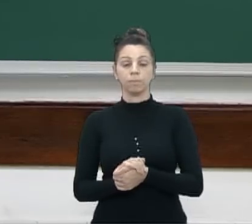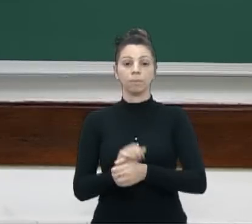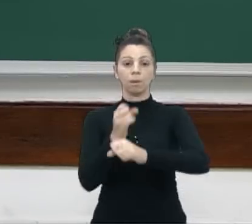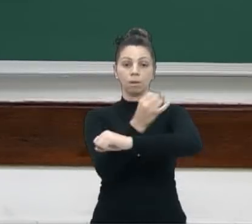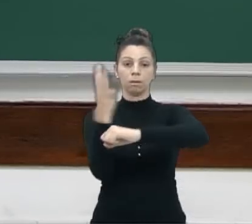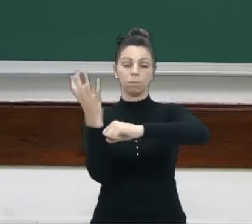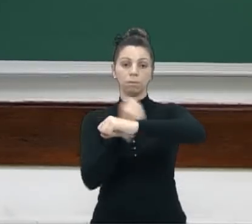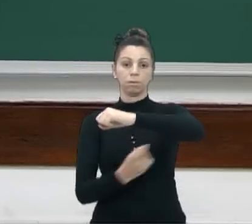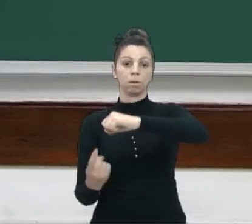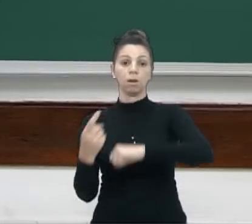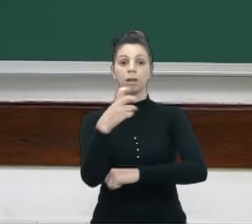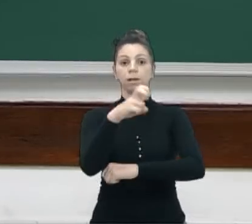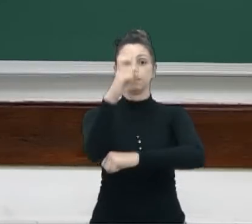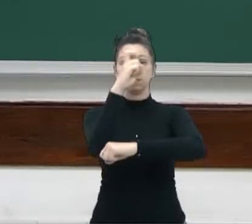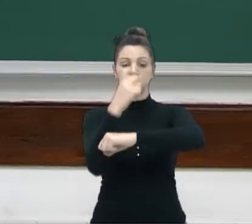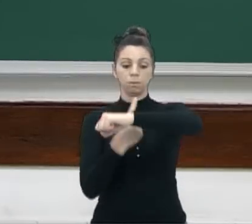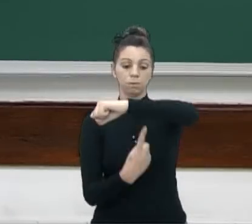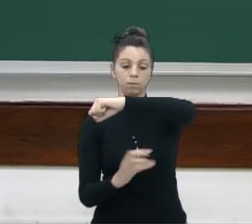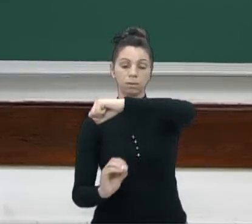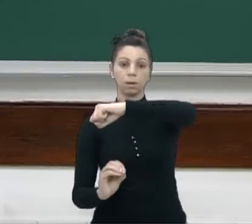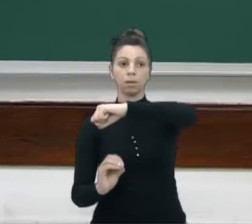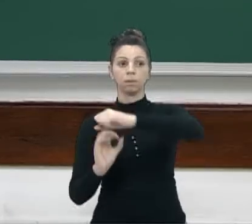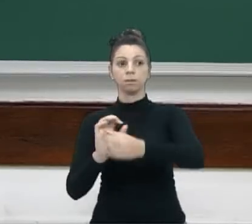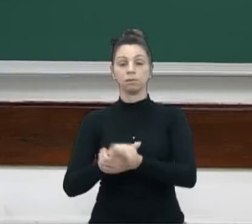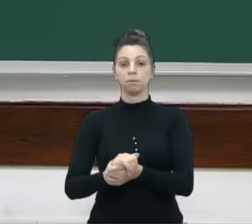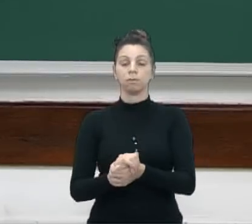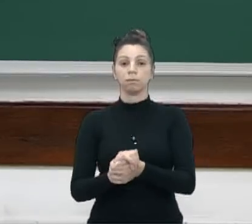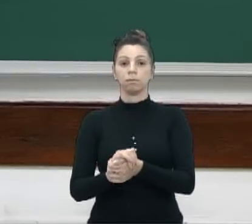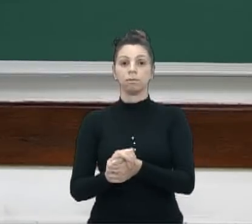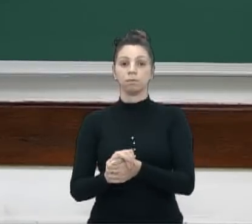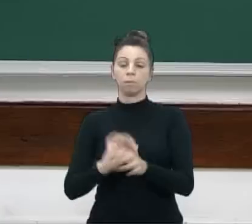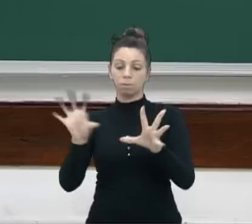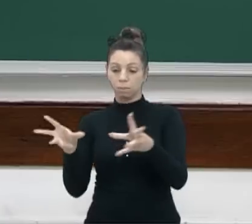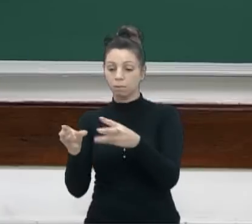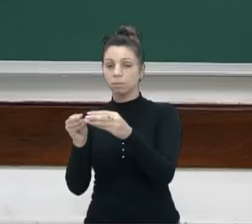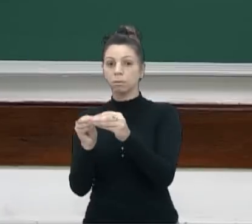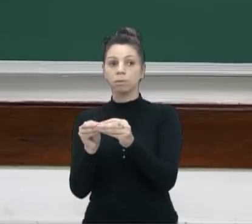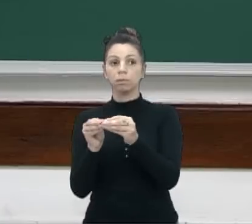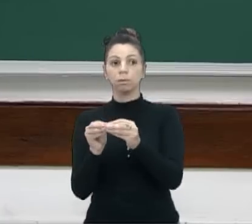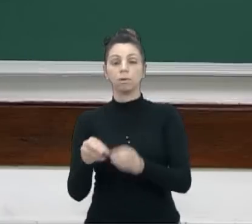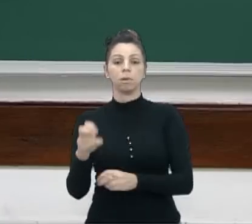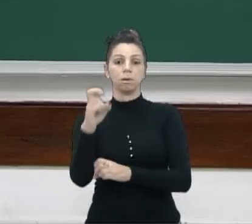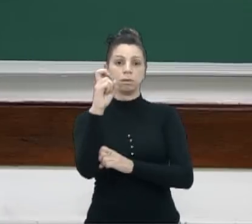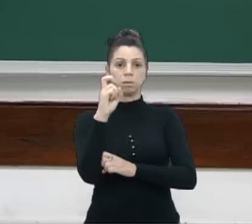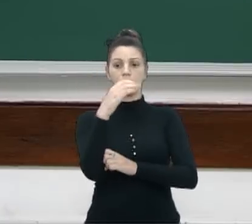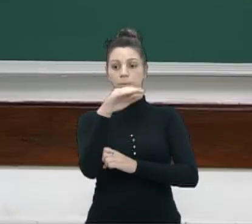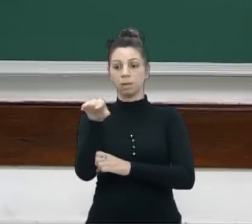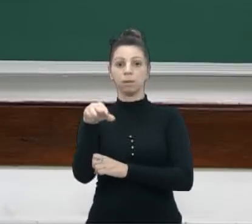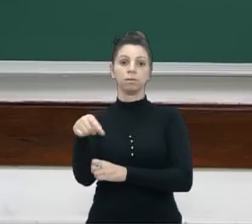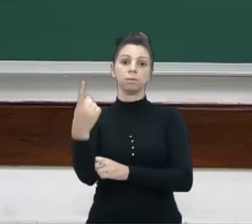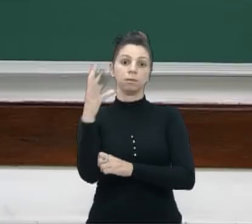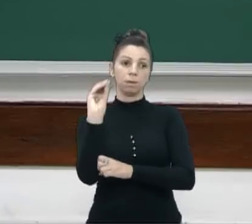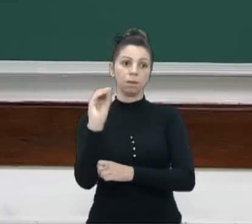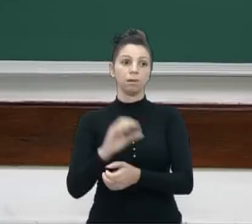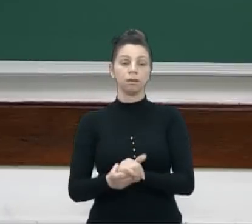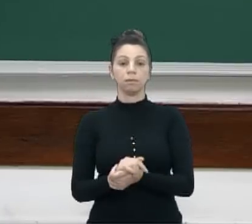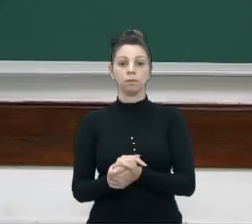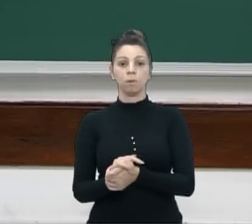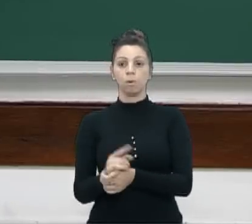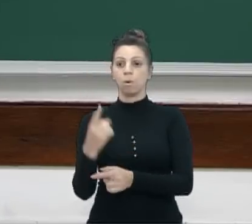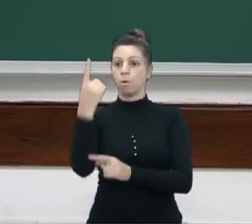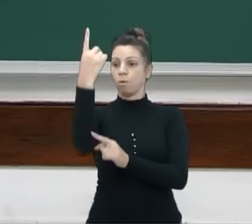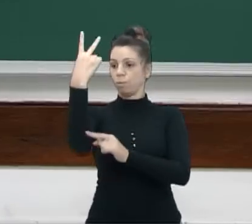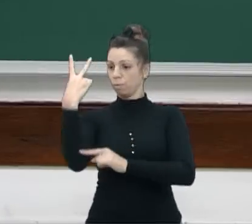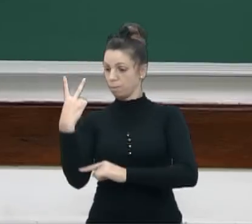5 décimos, que numa fração escrita mais simples, o 5 não é a metade de 10, então 1/2